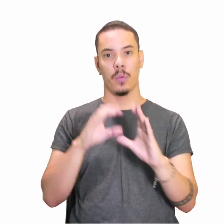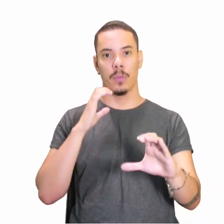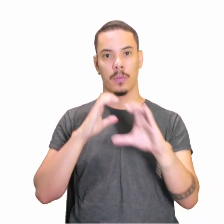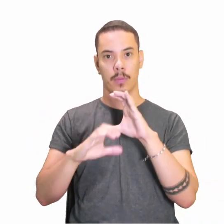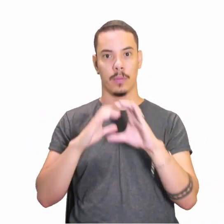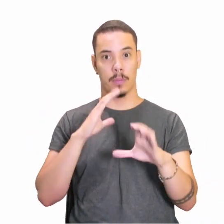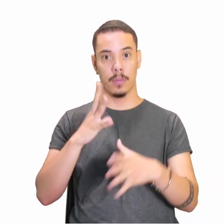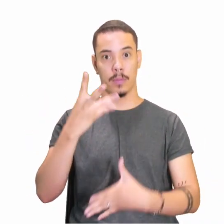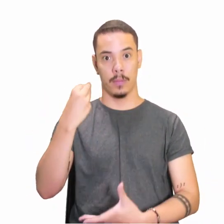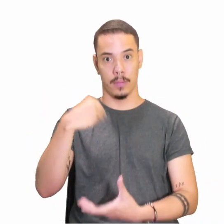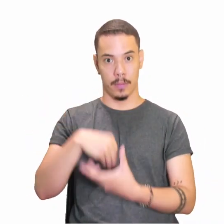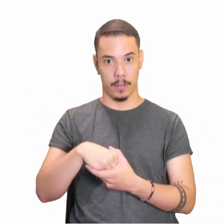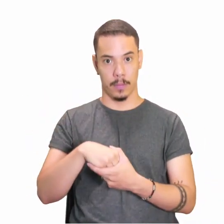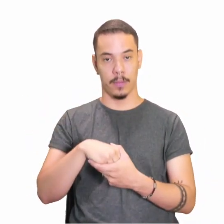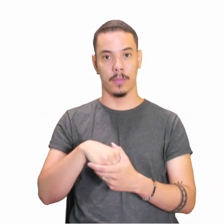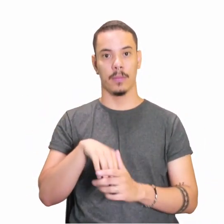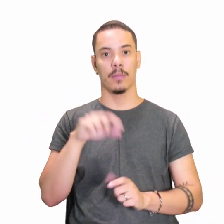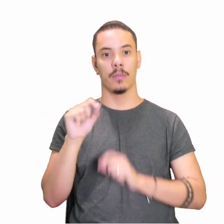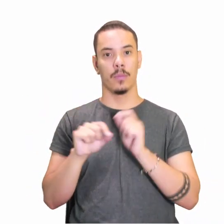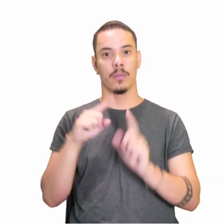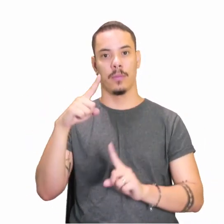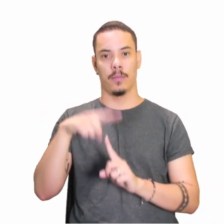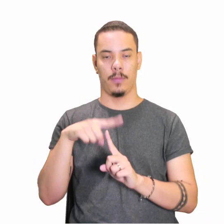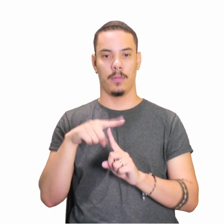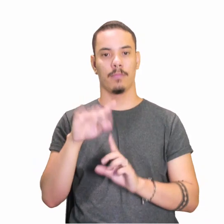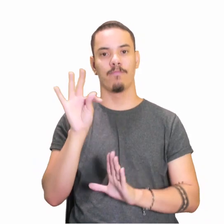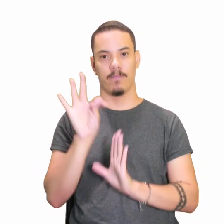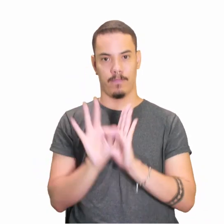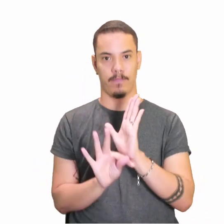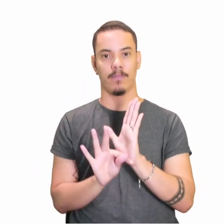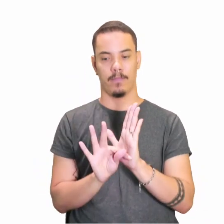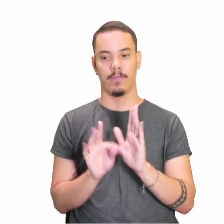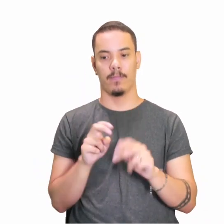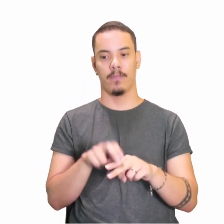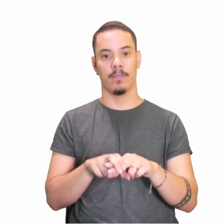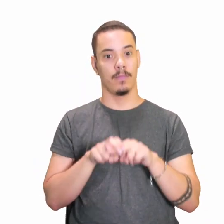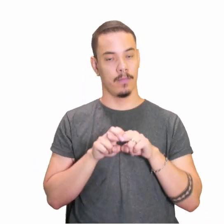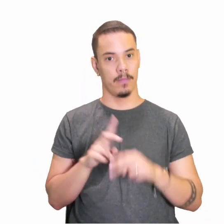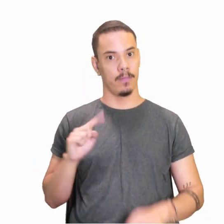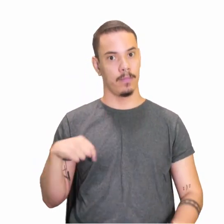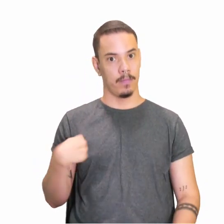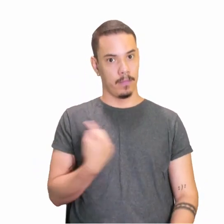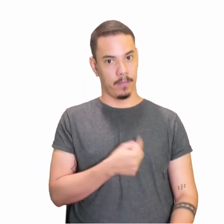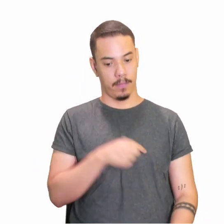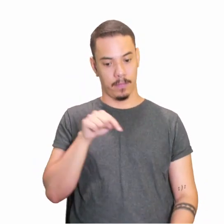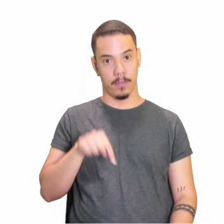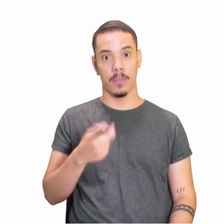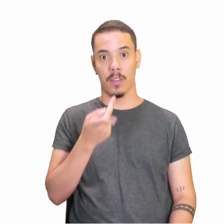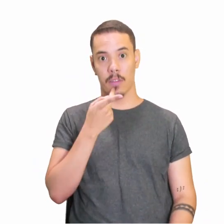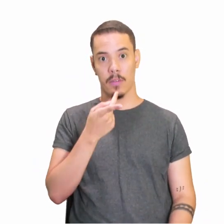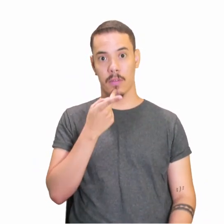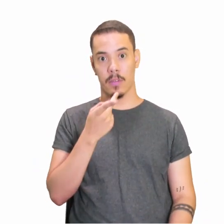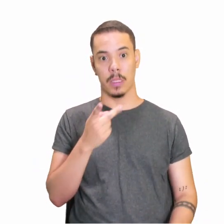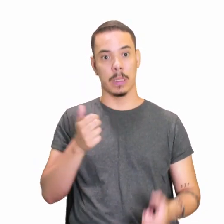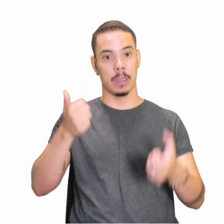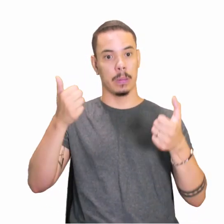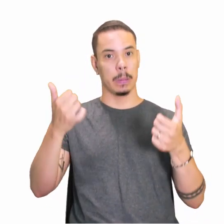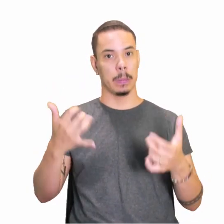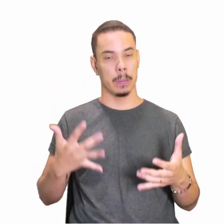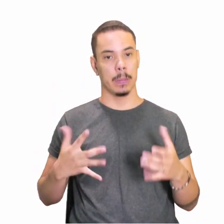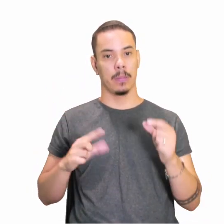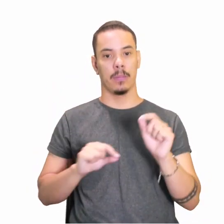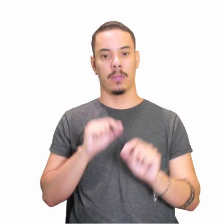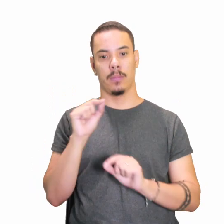comunicar nesse gênero com um tipo de texto. Por isso que nós aqui estamos dizendo, pontuando, não fique de